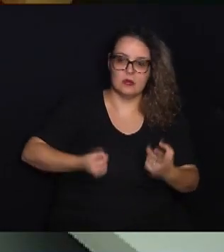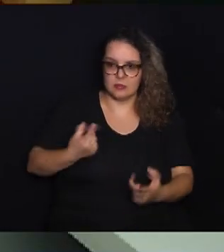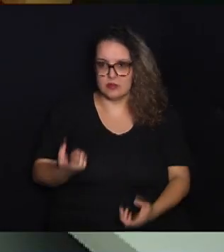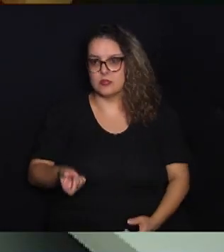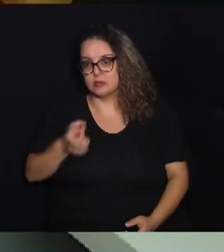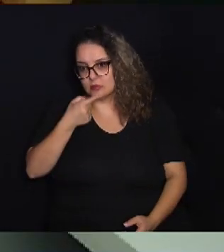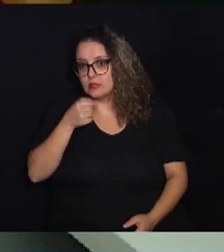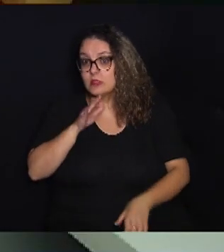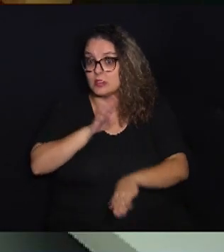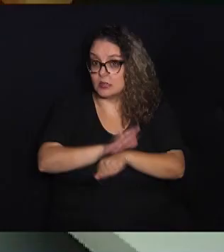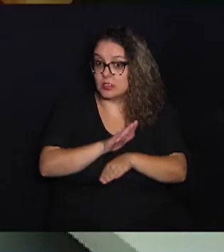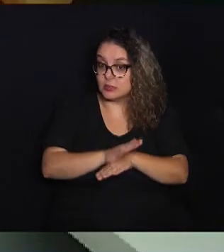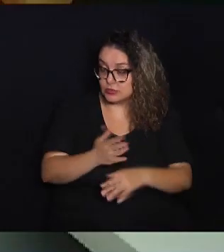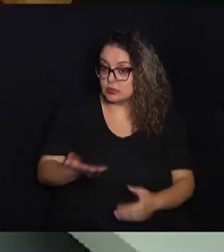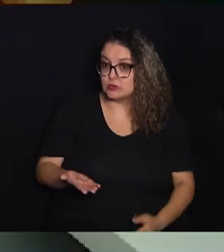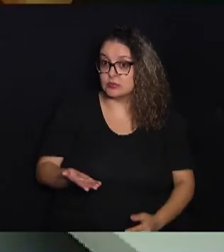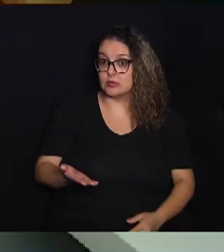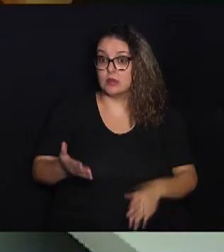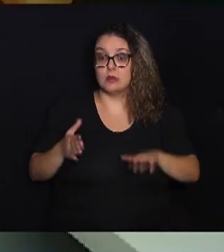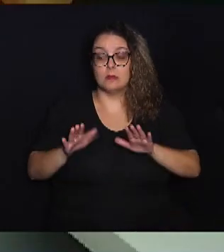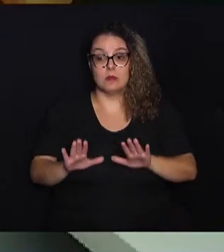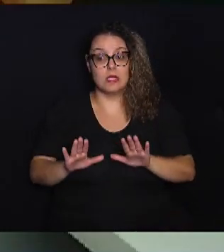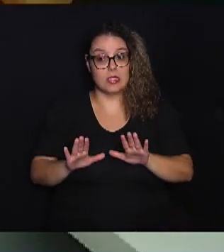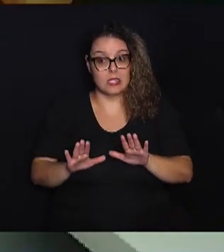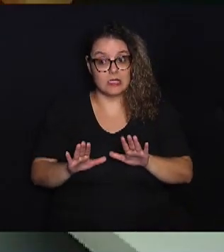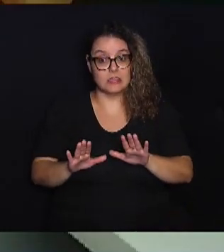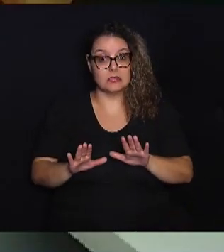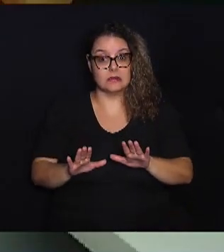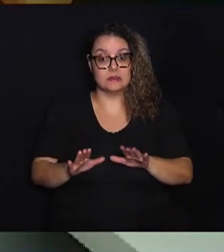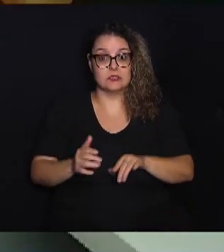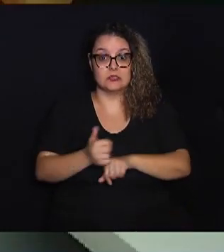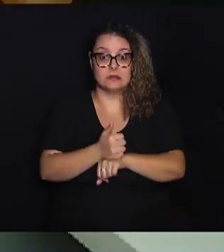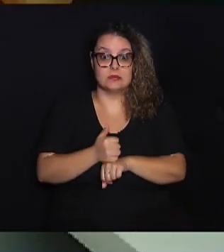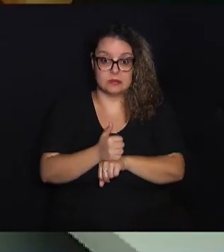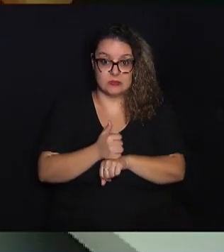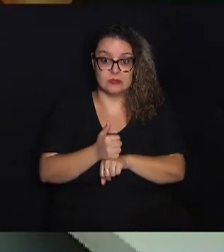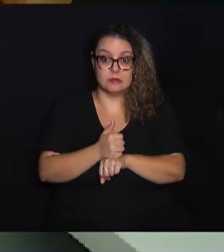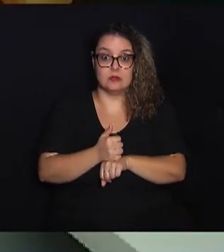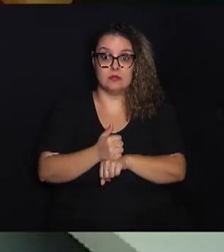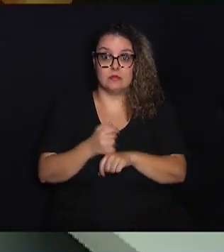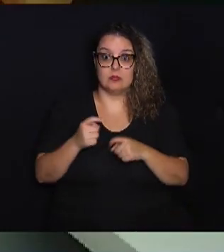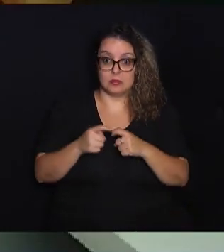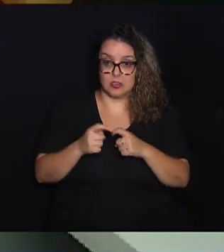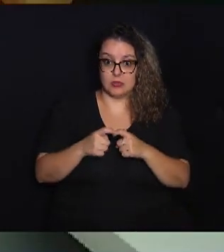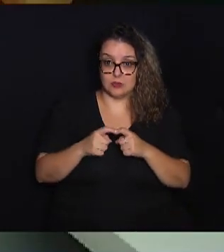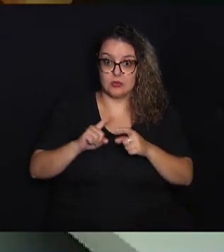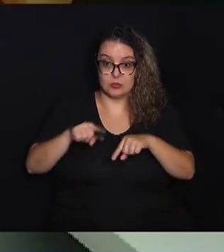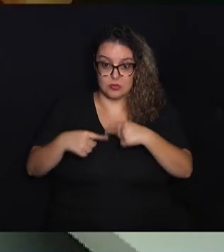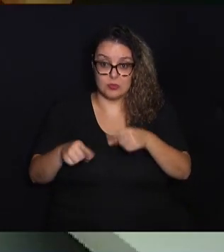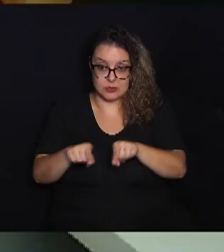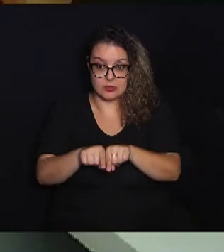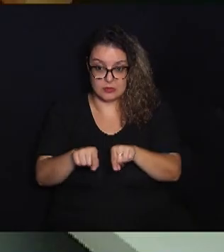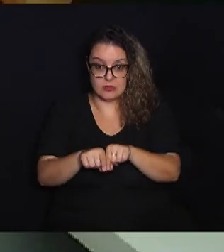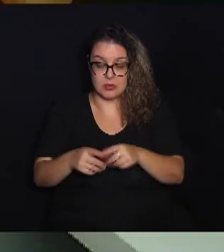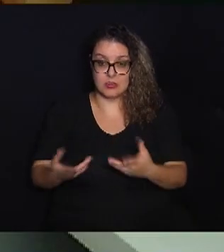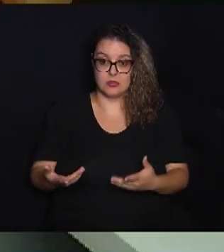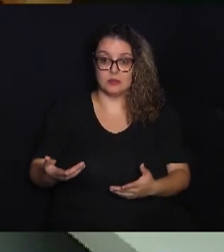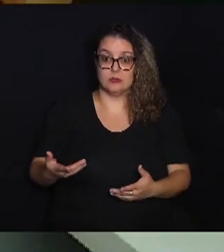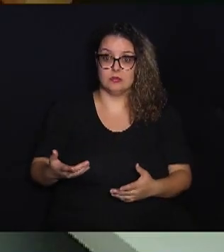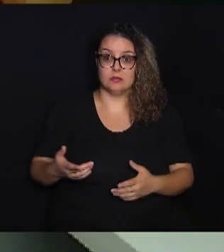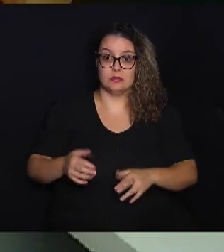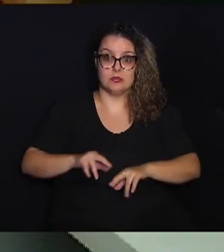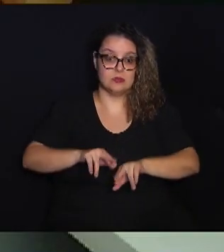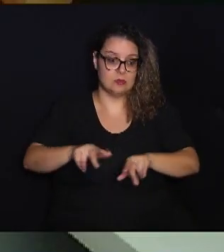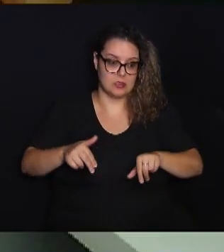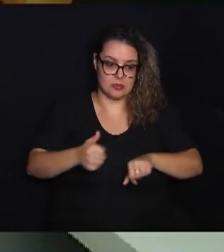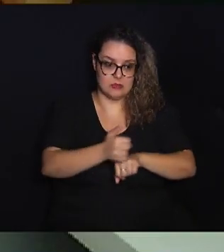remédios ajudam, só que se o profissional médico e outros também, né, porque isso não é uma área multiprofissional, a